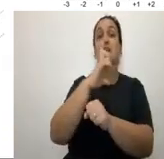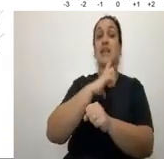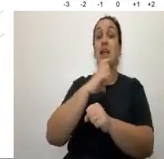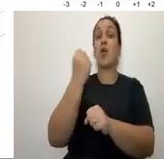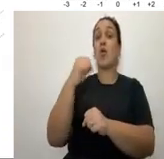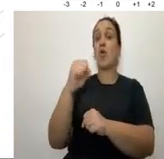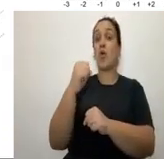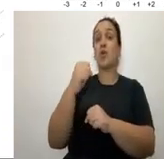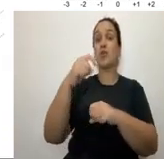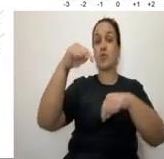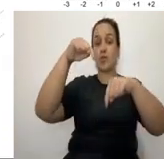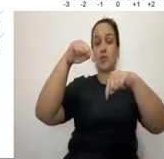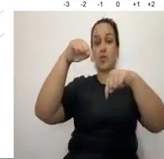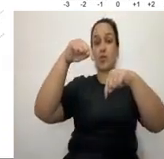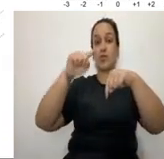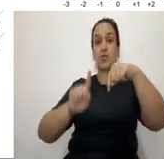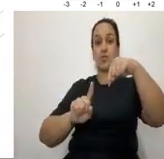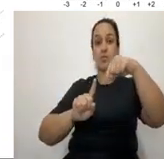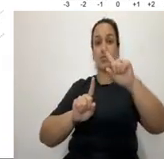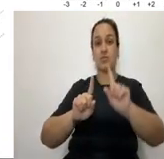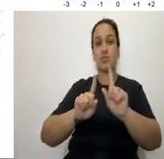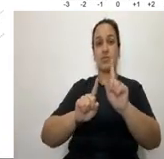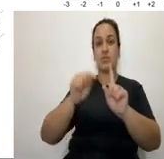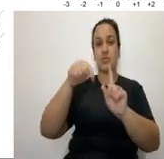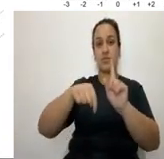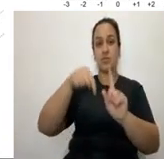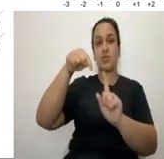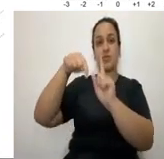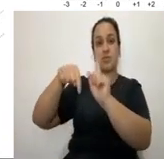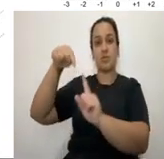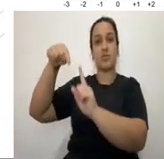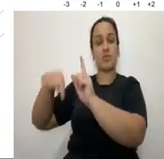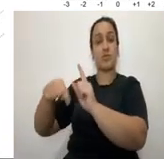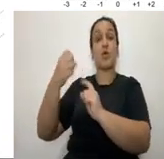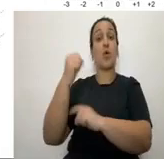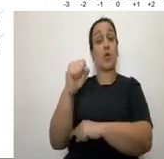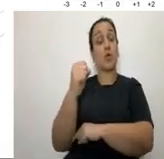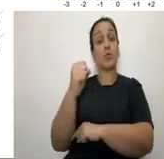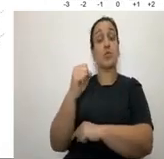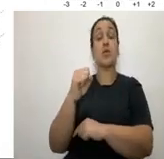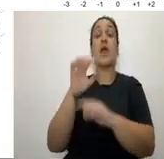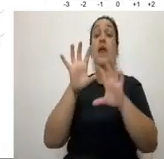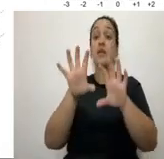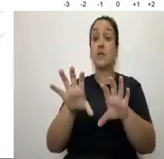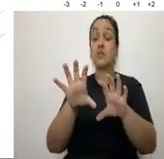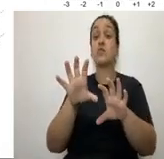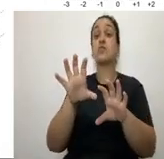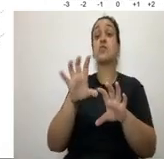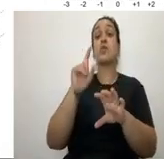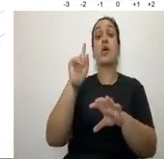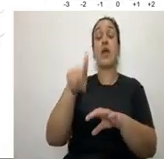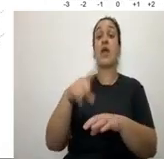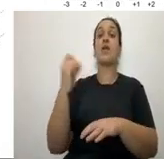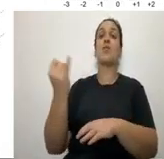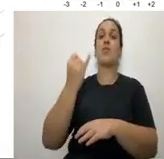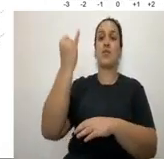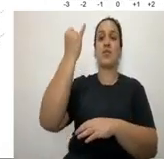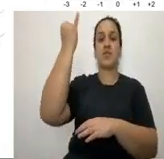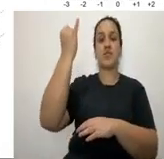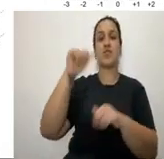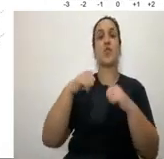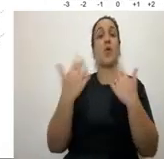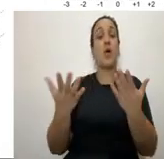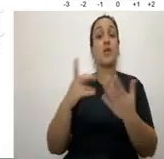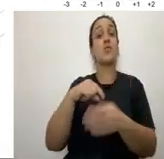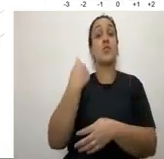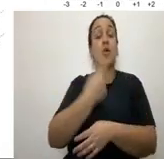4, 6, 8. Ele tem 8 elétrons na camada 2, que é a última camada dele, a mais externa. E isso vai